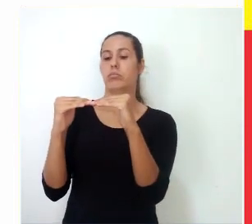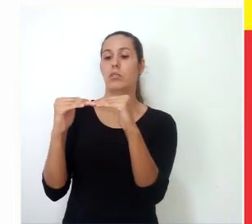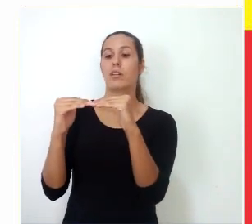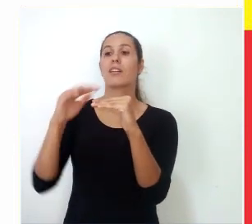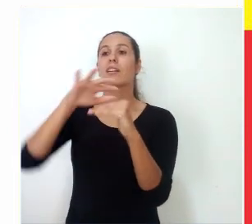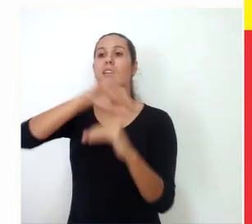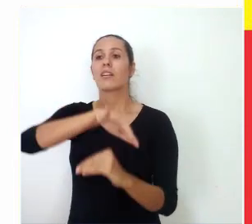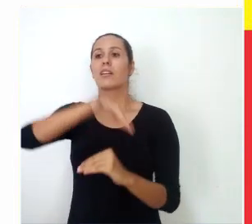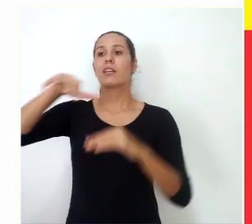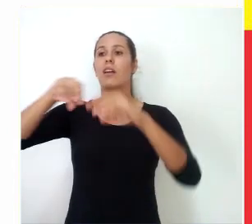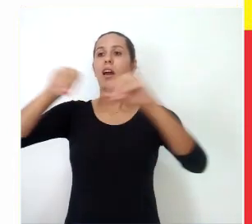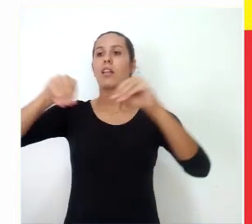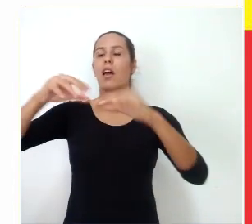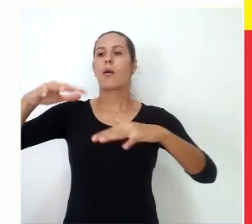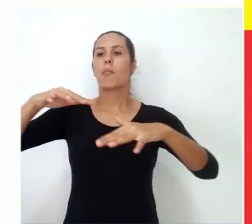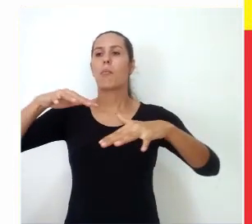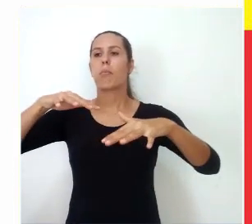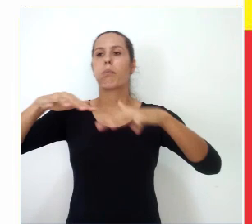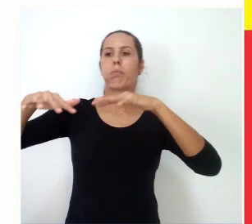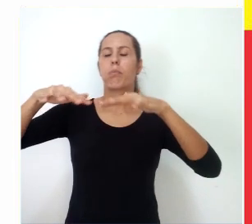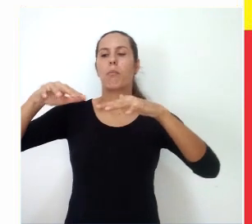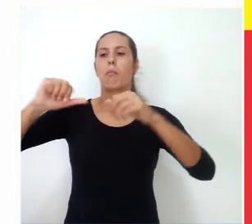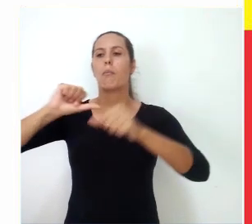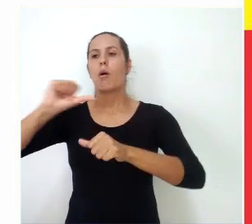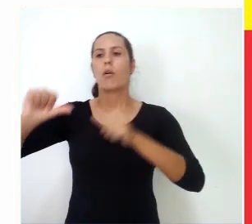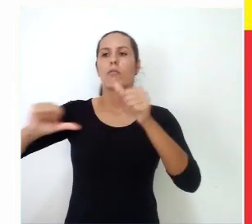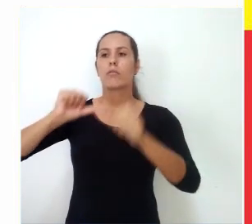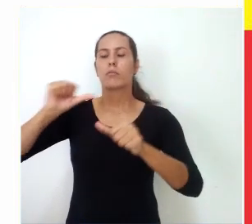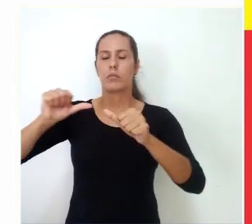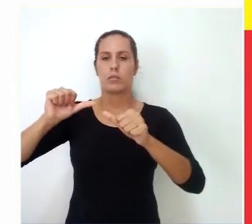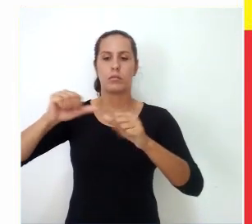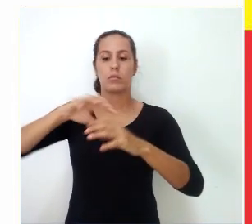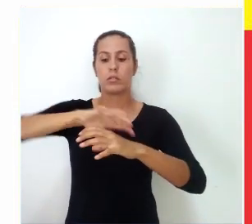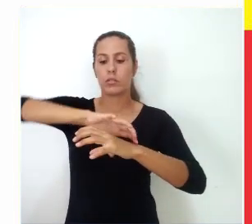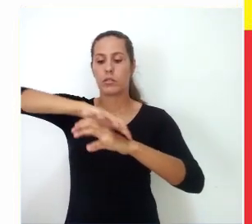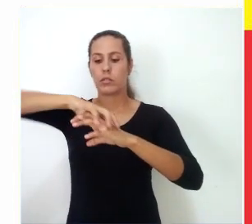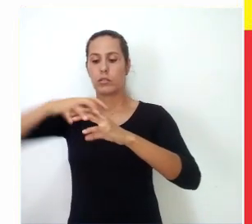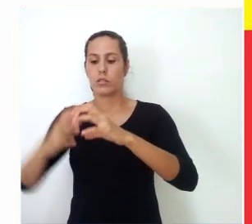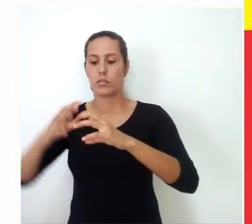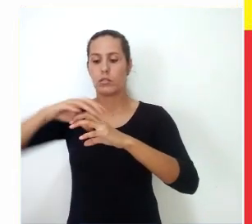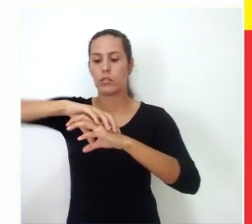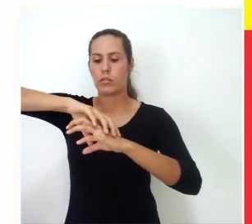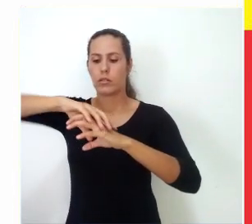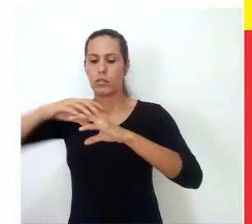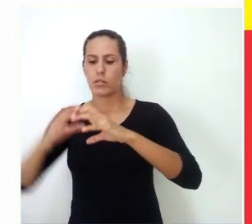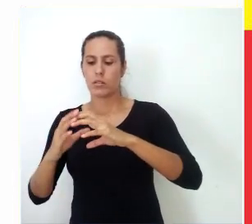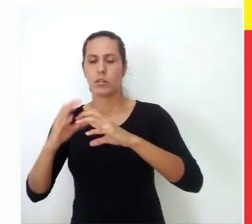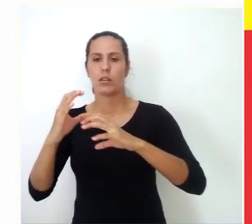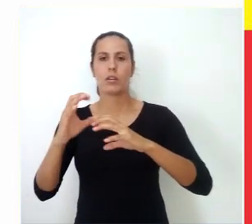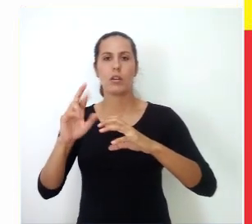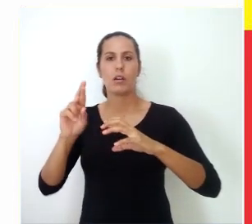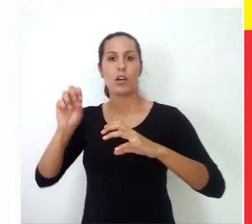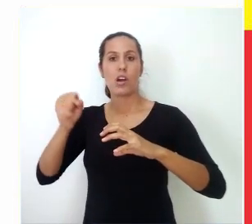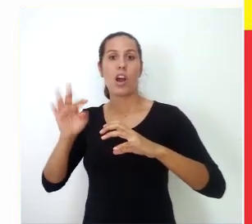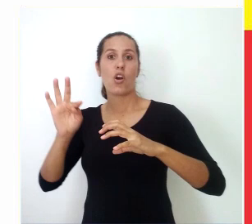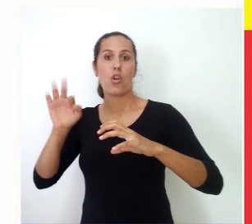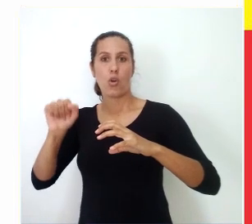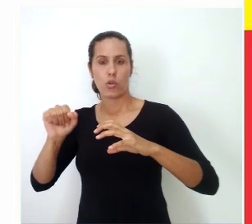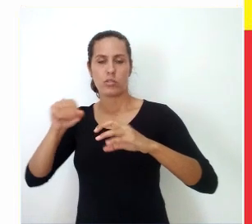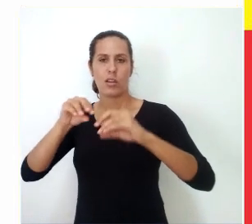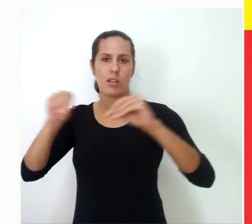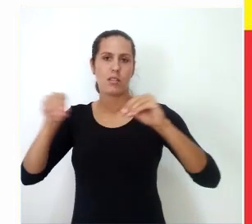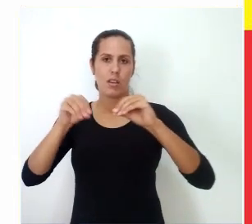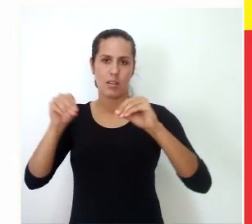causará modificações na crosta terrestre, que seria a cobertura da Terra. É